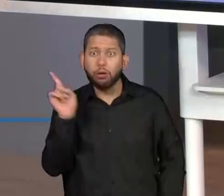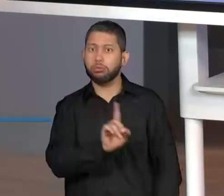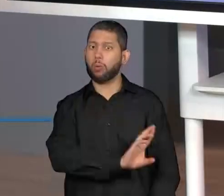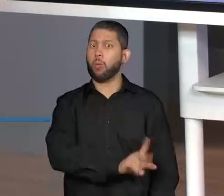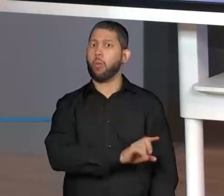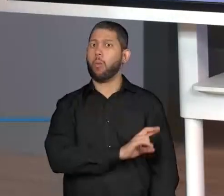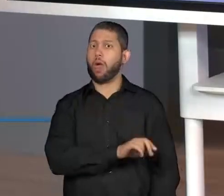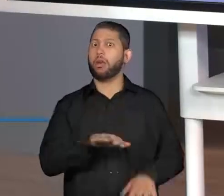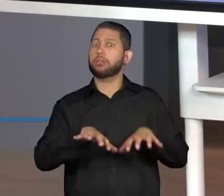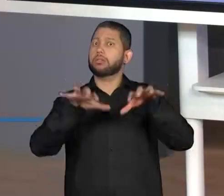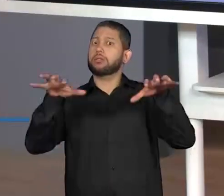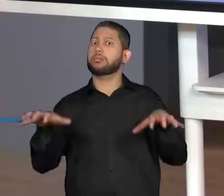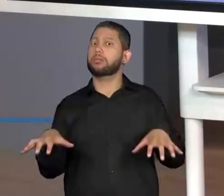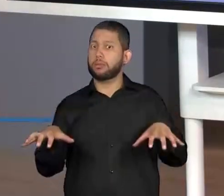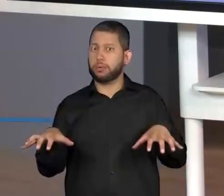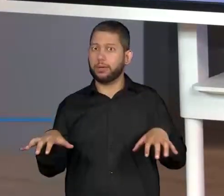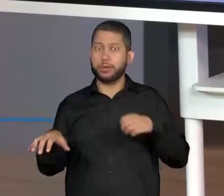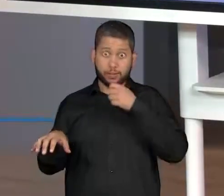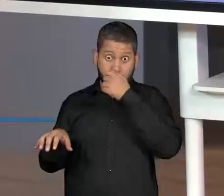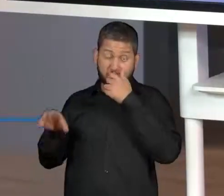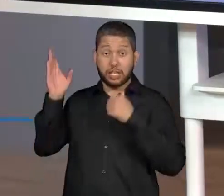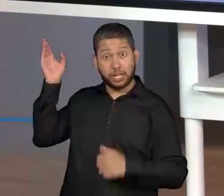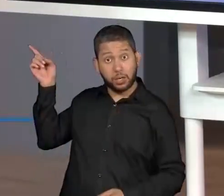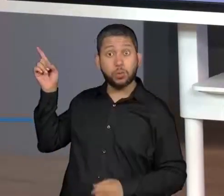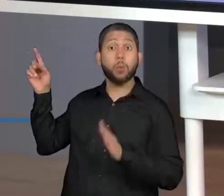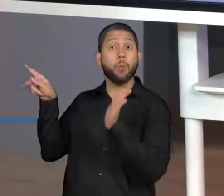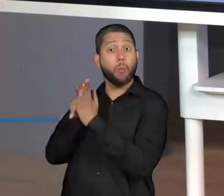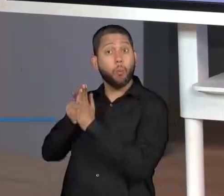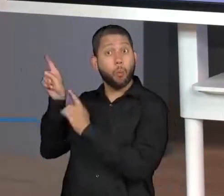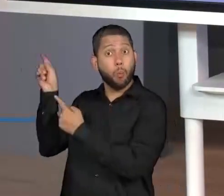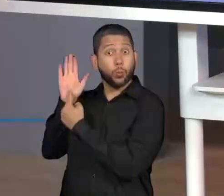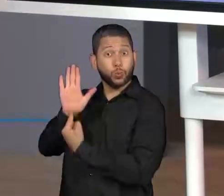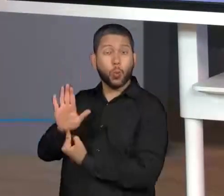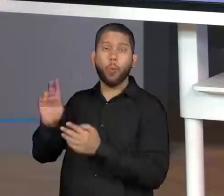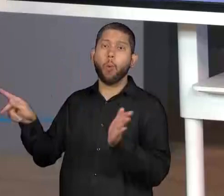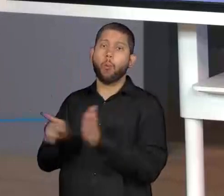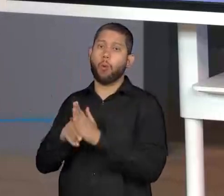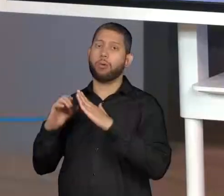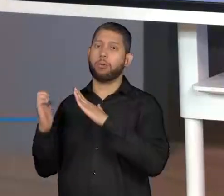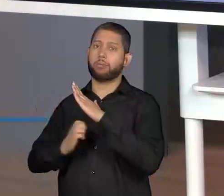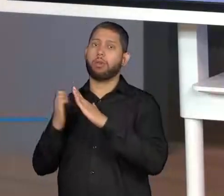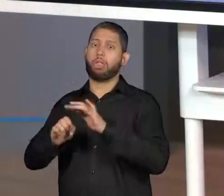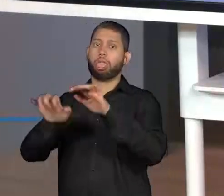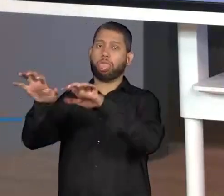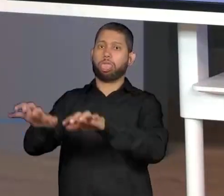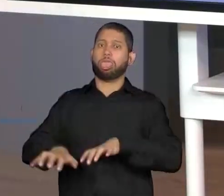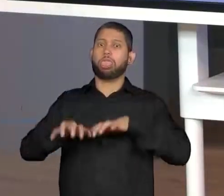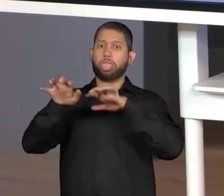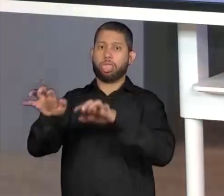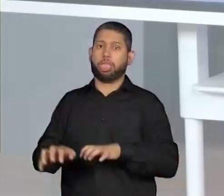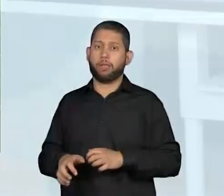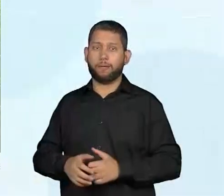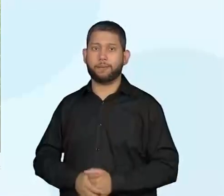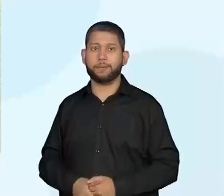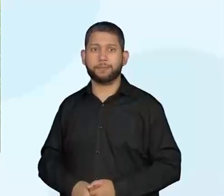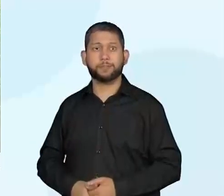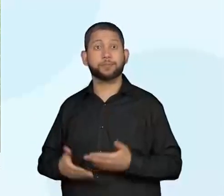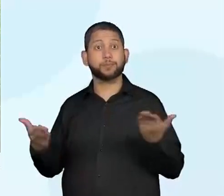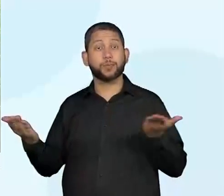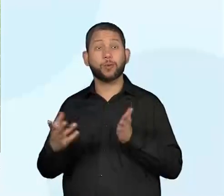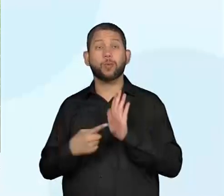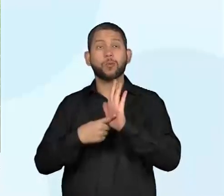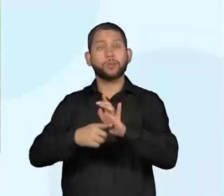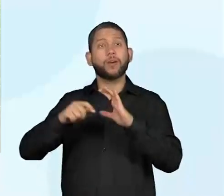grandes maquinários, grandes empresas, então é bem diferente, entendeu? Olha só, e eu trouxe um vídeo aqui